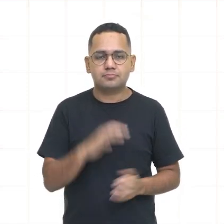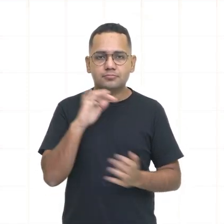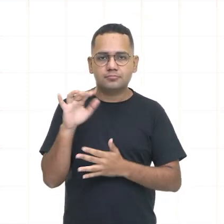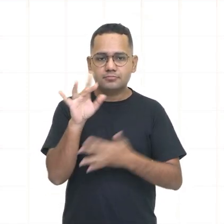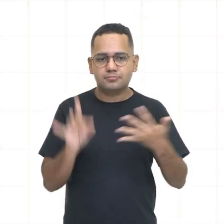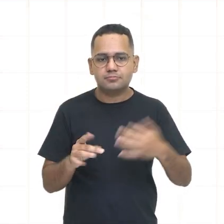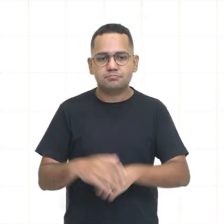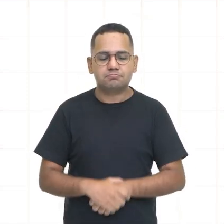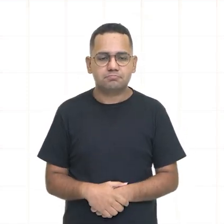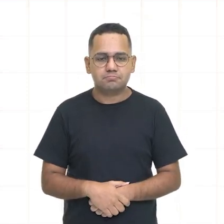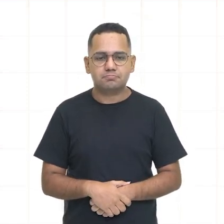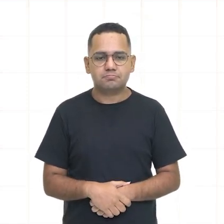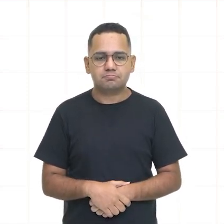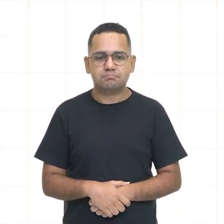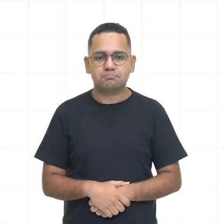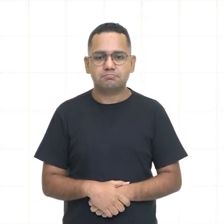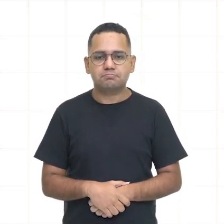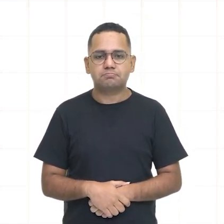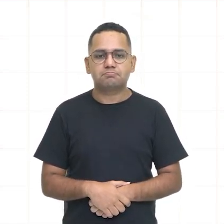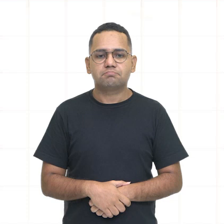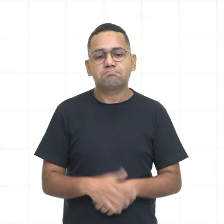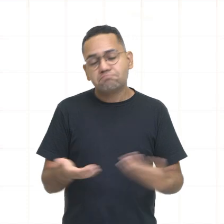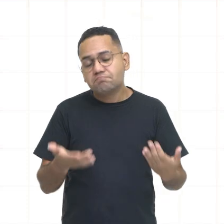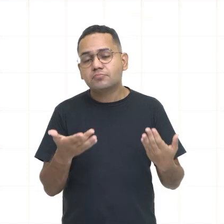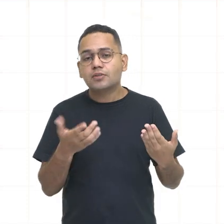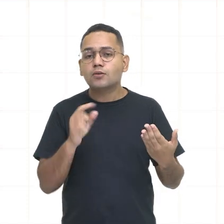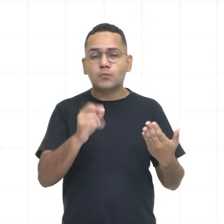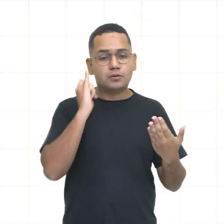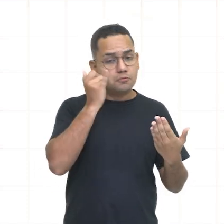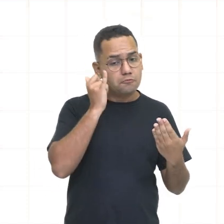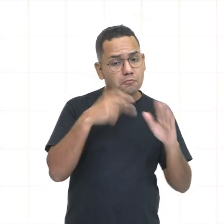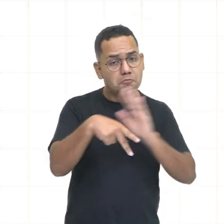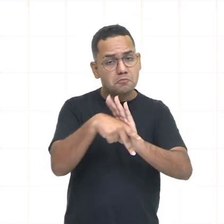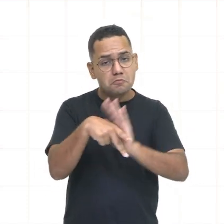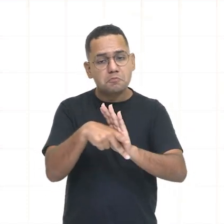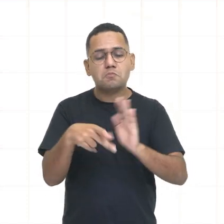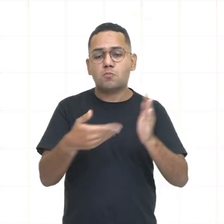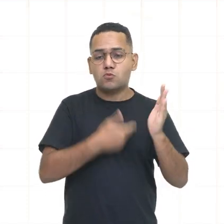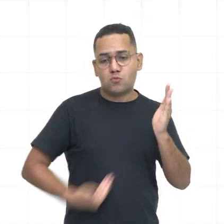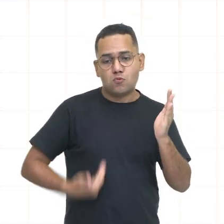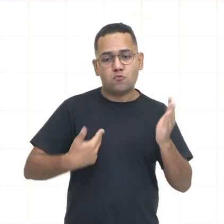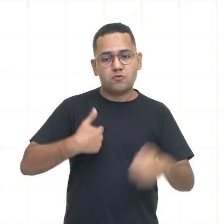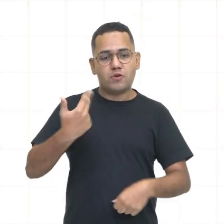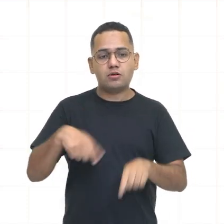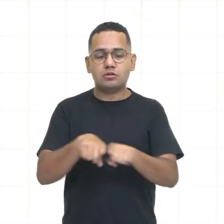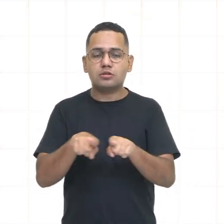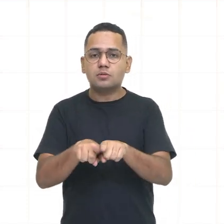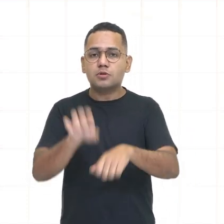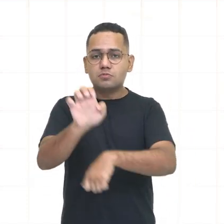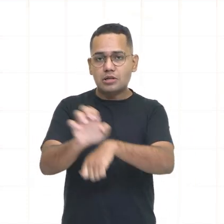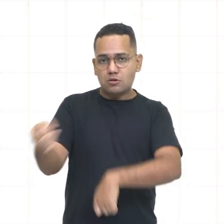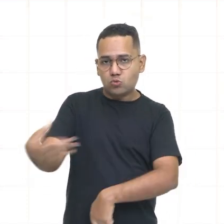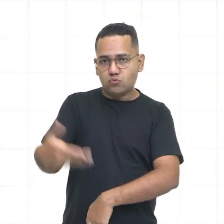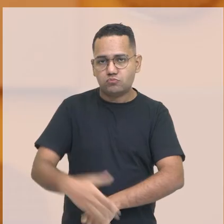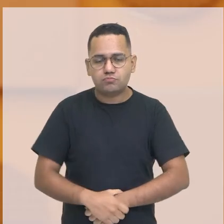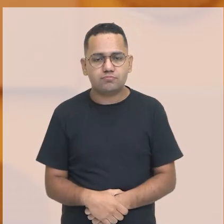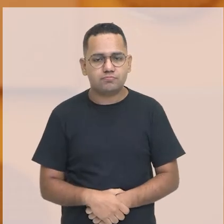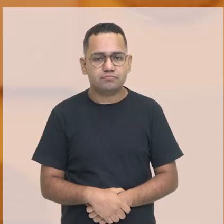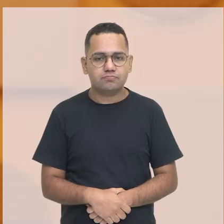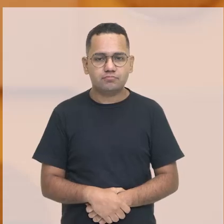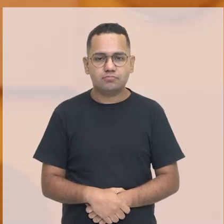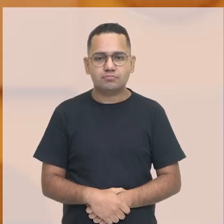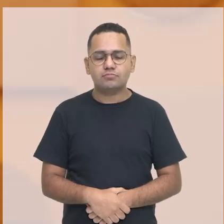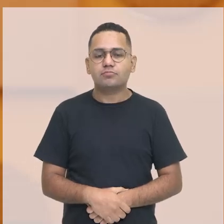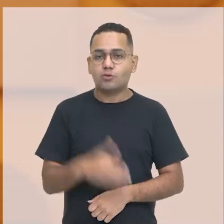contradições. Detalhamento, a construção do mito de Getúlio Vargas, o Estado Novo. A gente vai falar um pouquinho mais sobre o